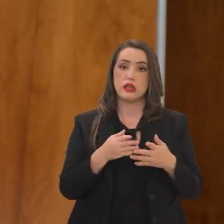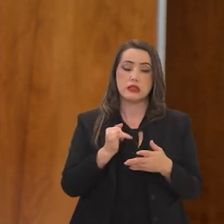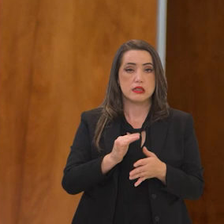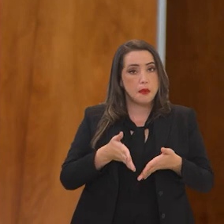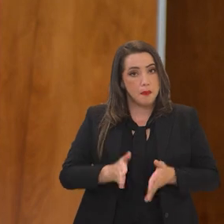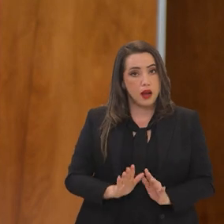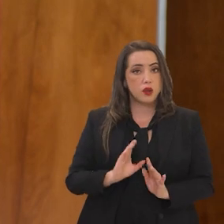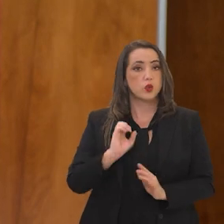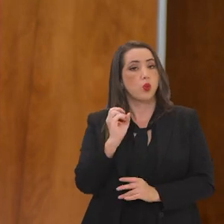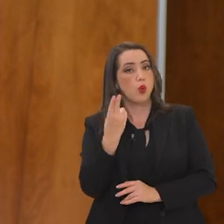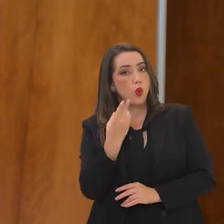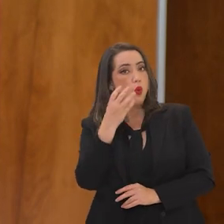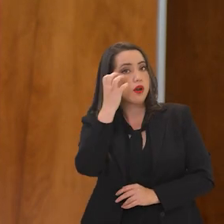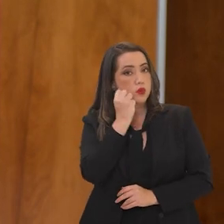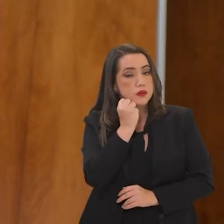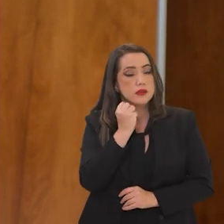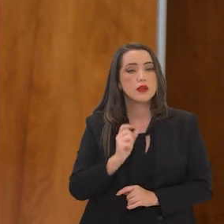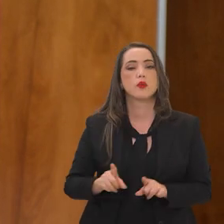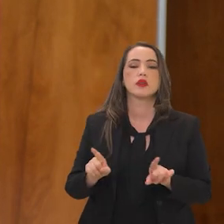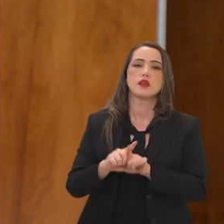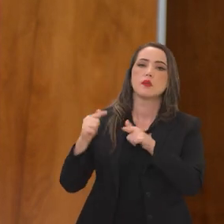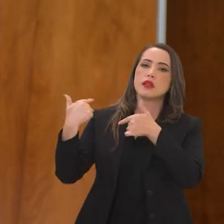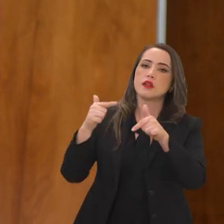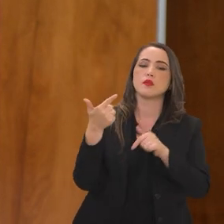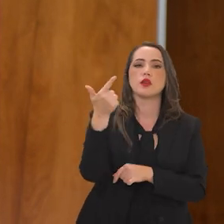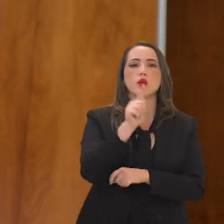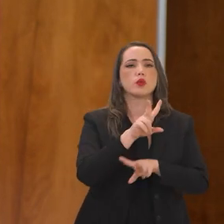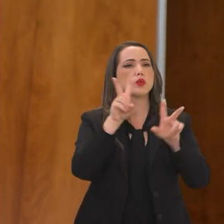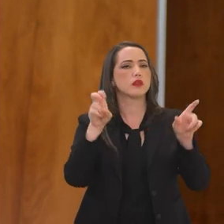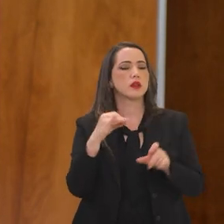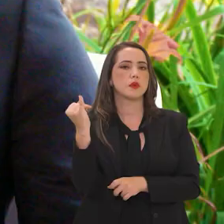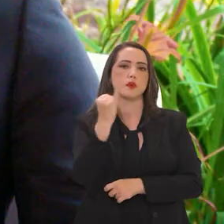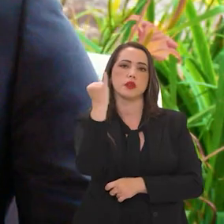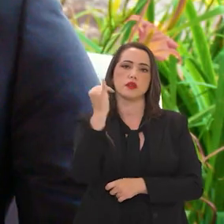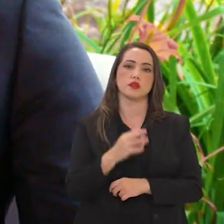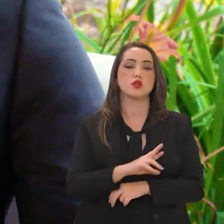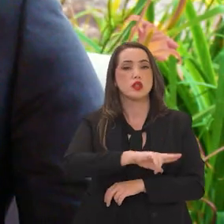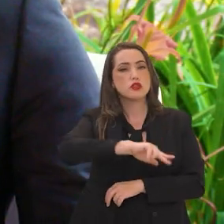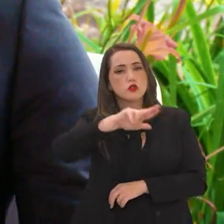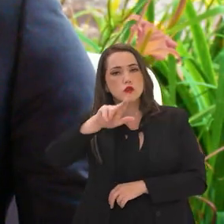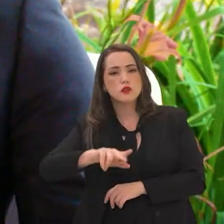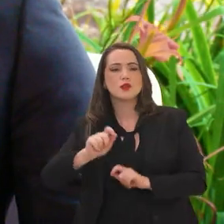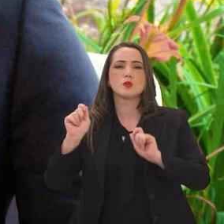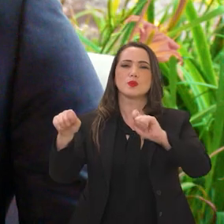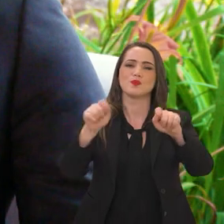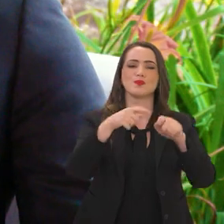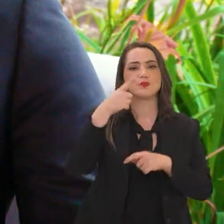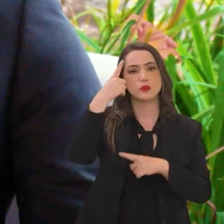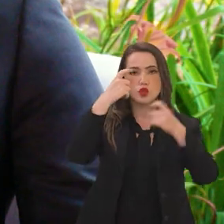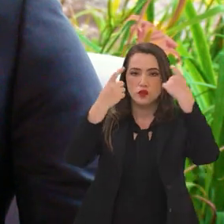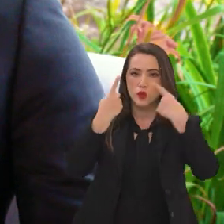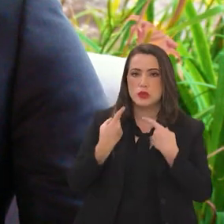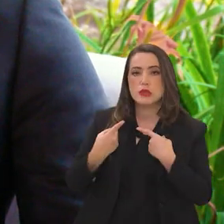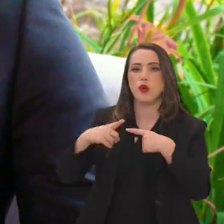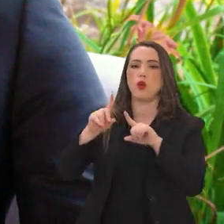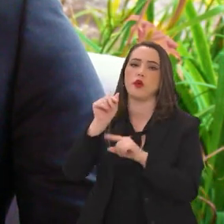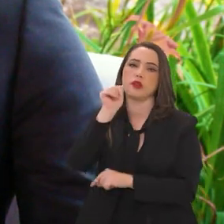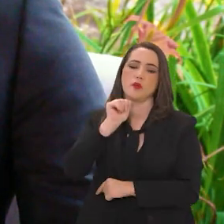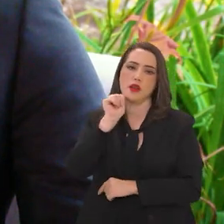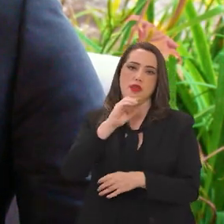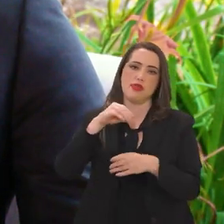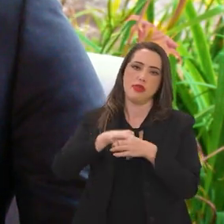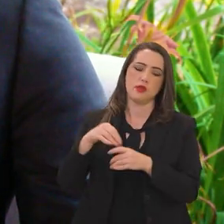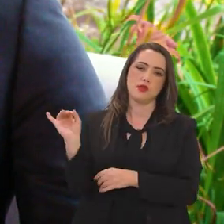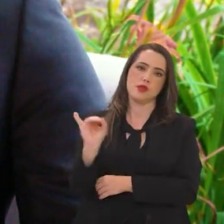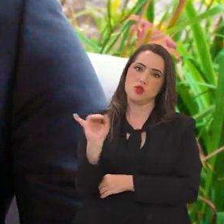de parto ou de adoção e também trabalhar um outro aspecto que é importante que são as diferentes formas de violência contra mulher dos